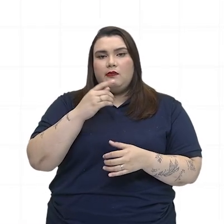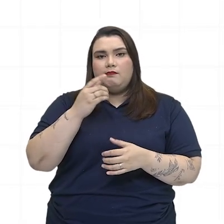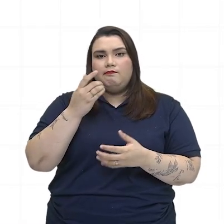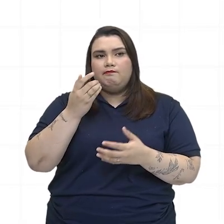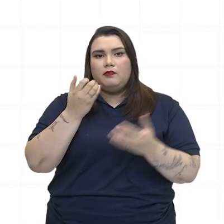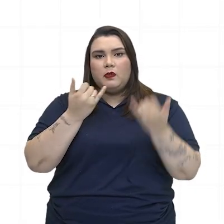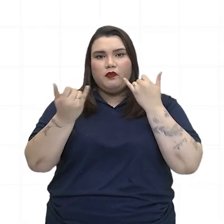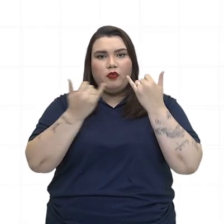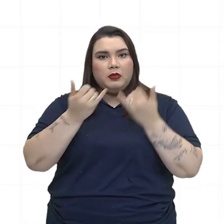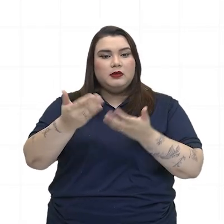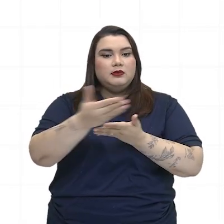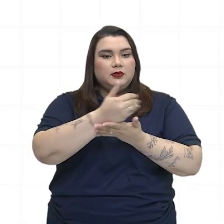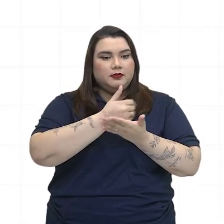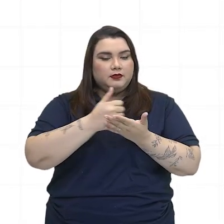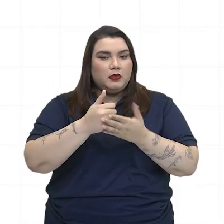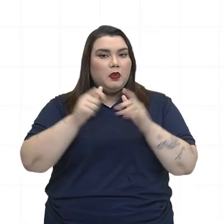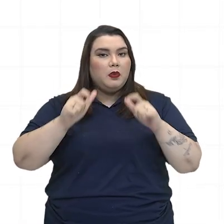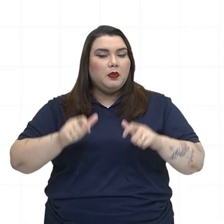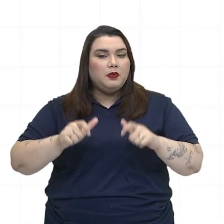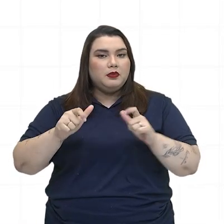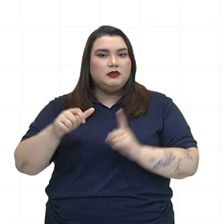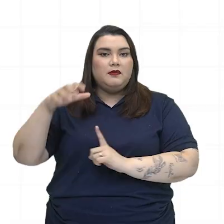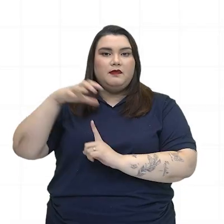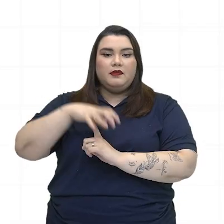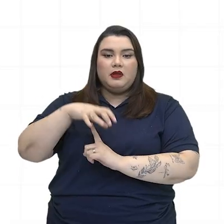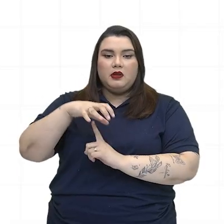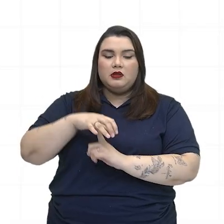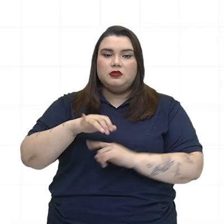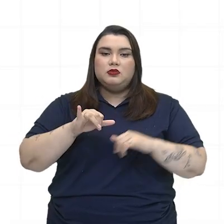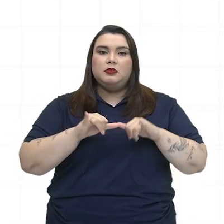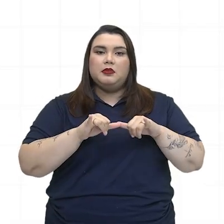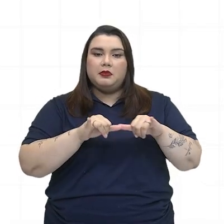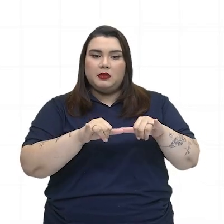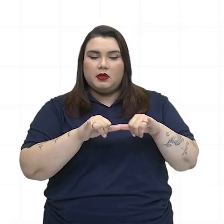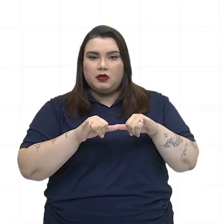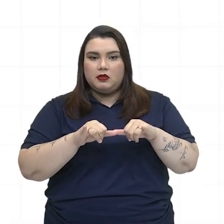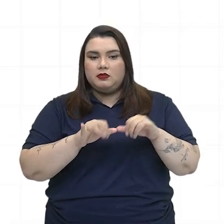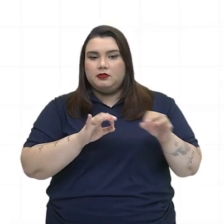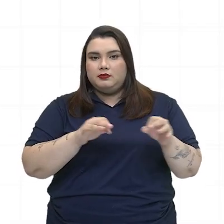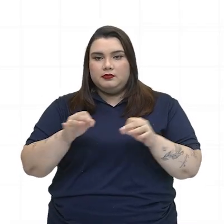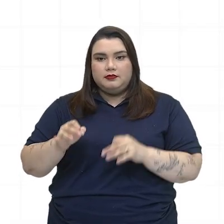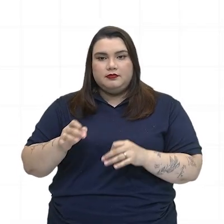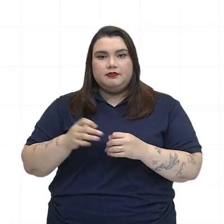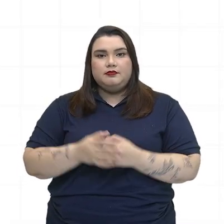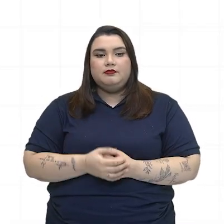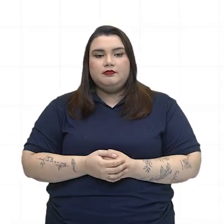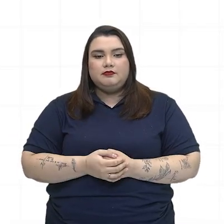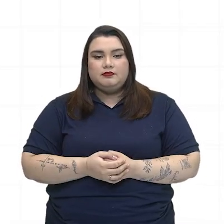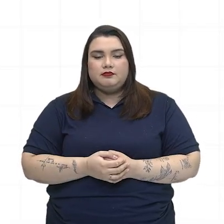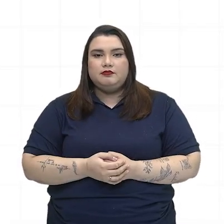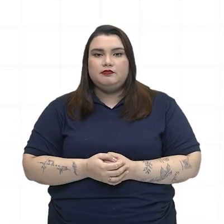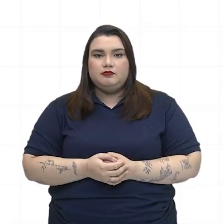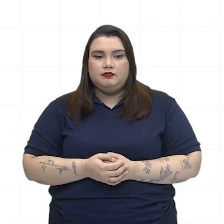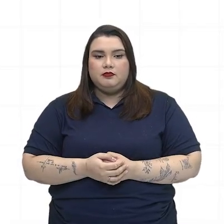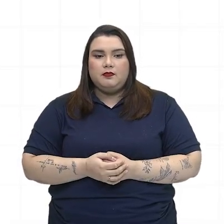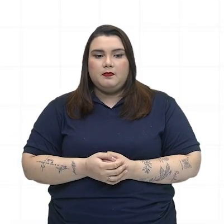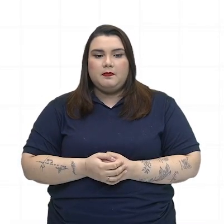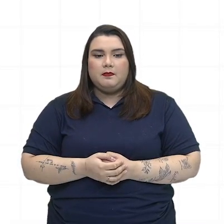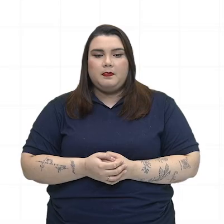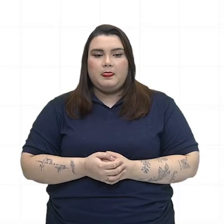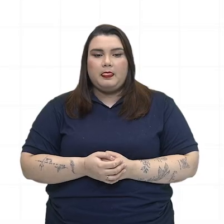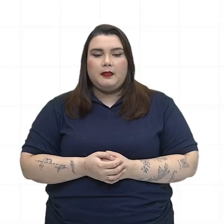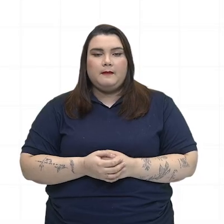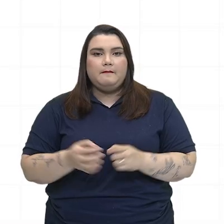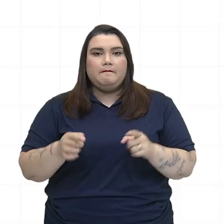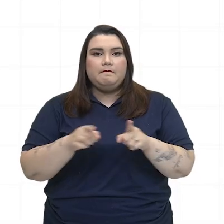feito isso daqui? Feiras e supermercados locais. E